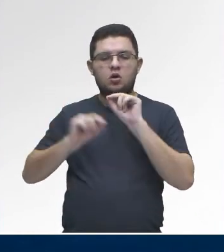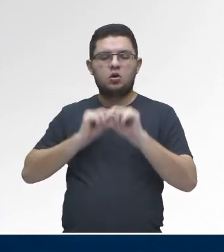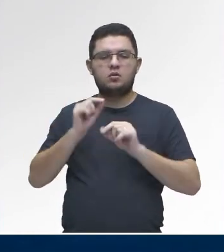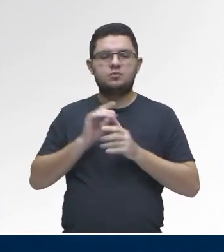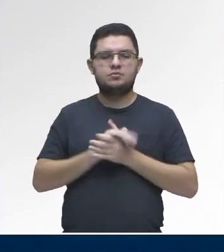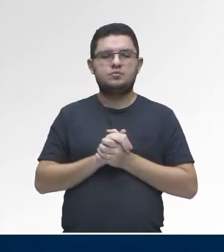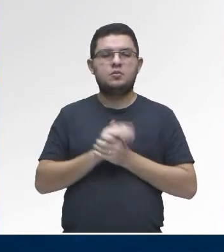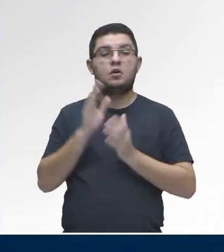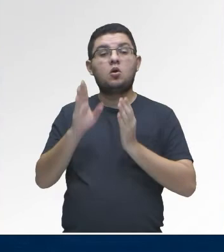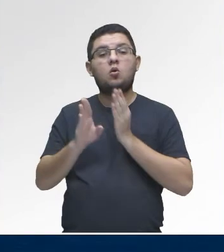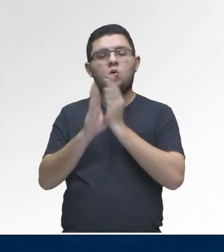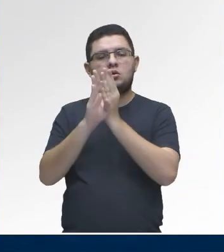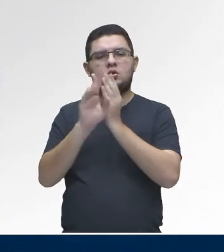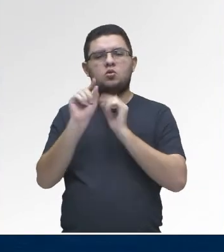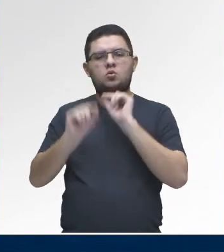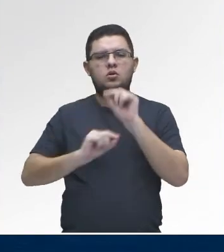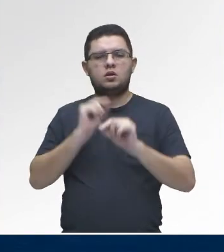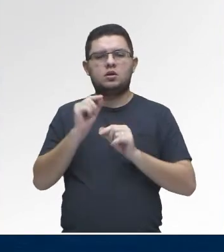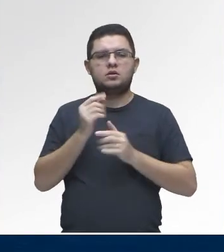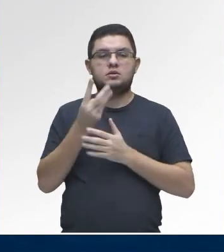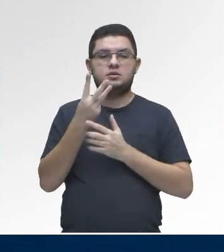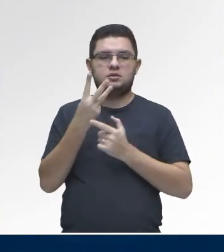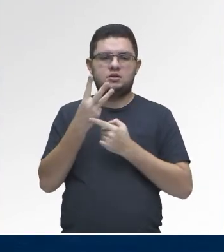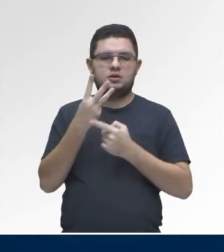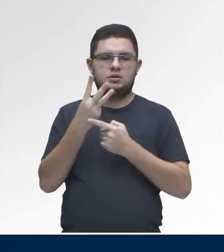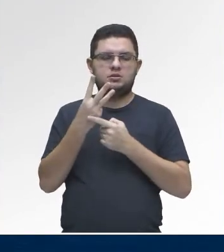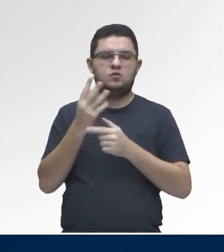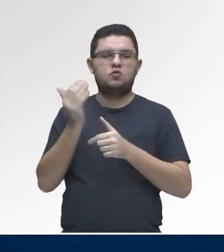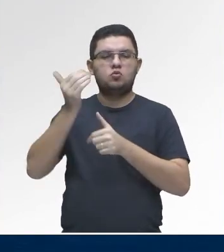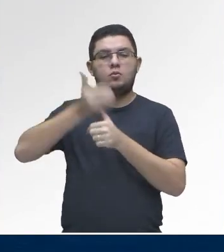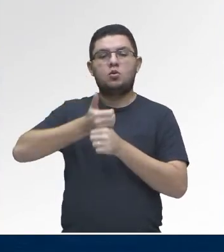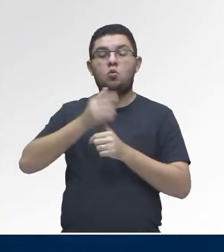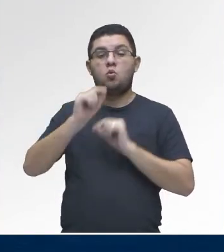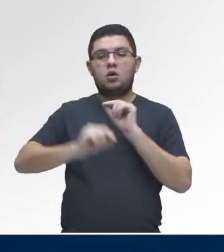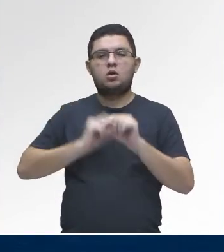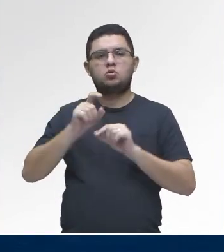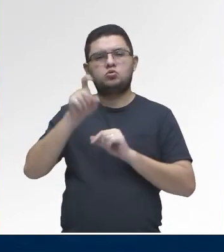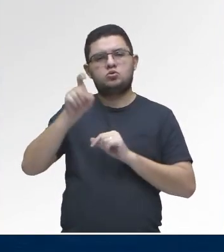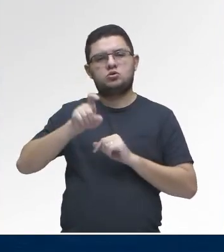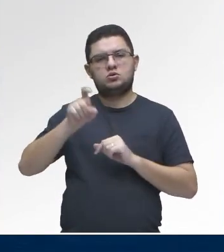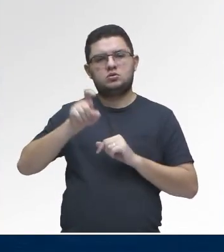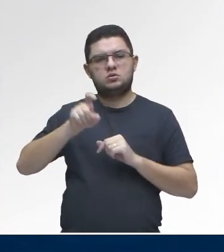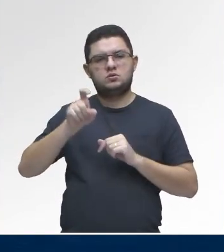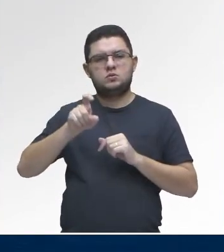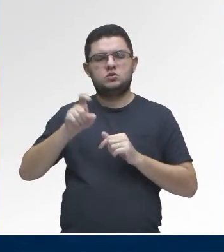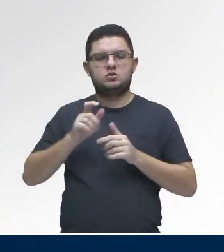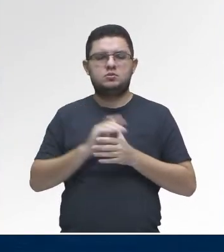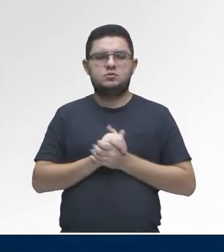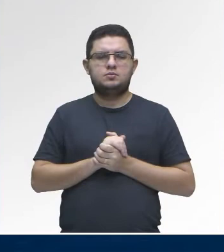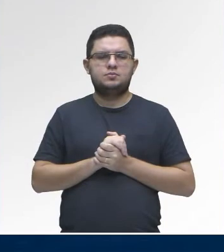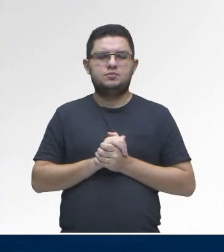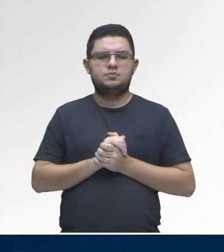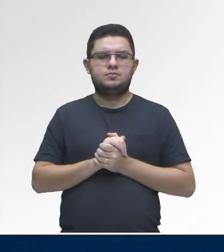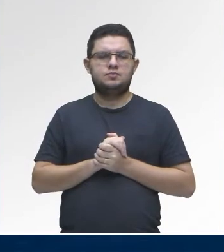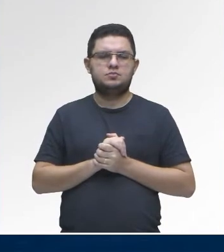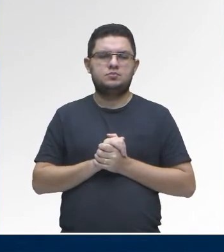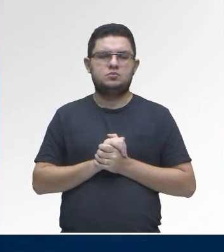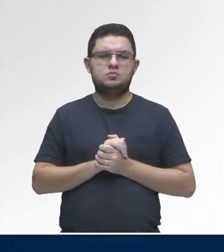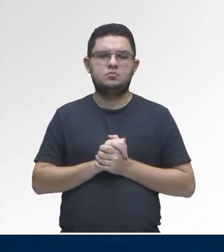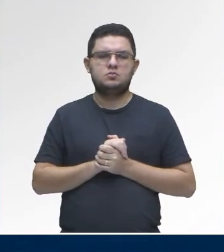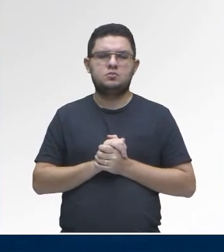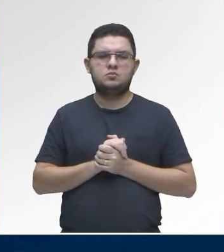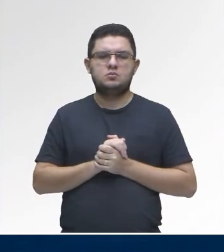vou substituir no lugar do x, que é a incógnita dessa equação, para que